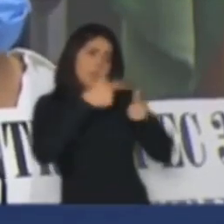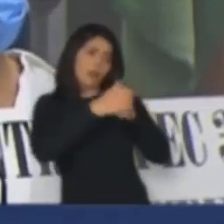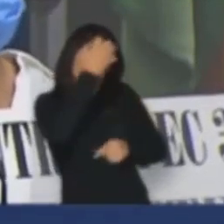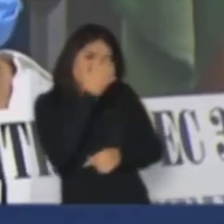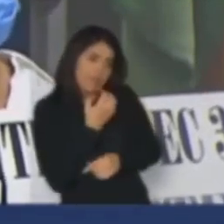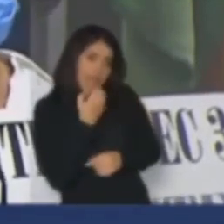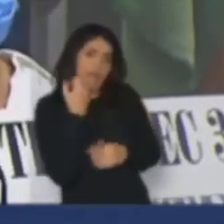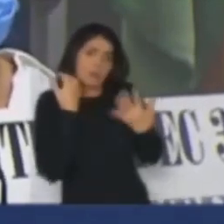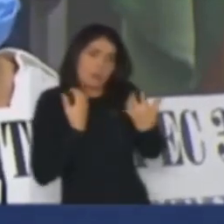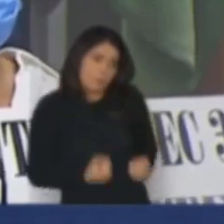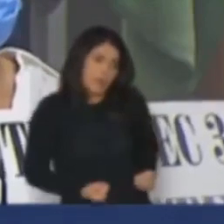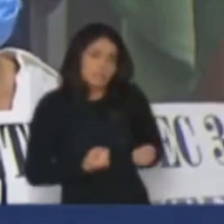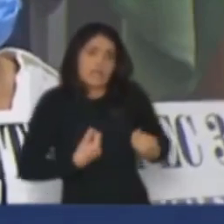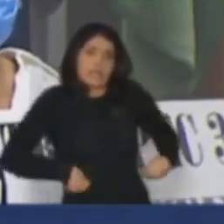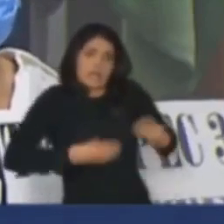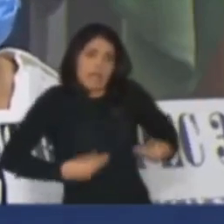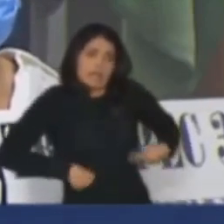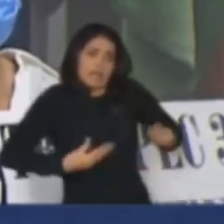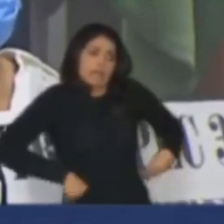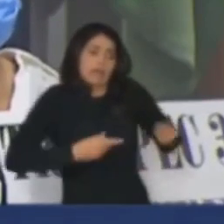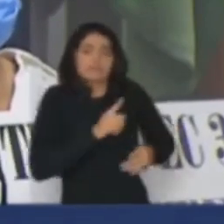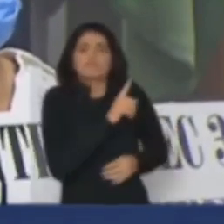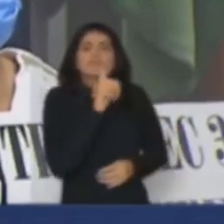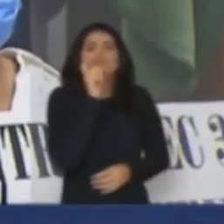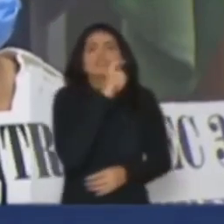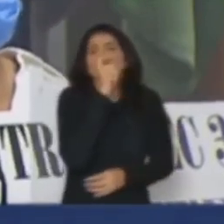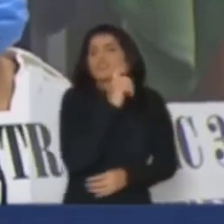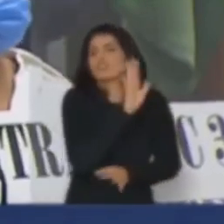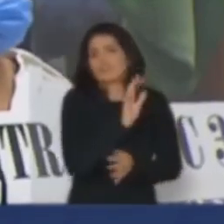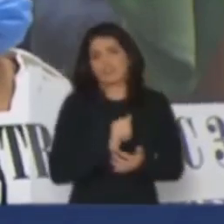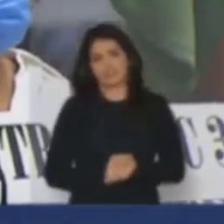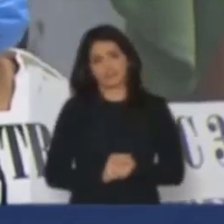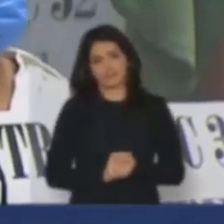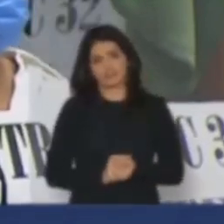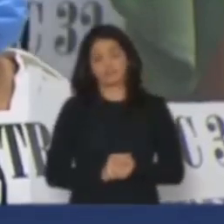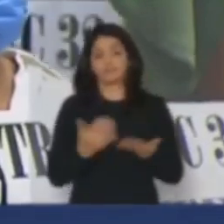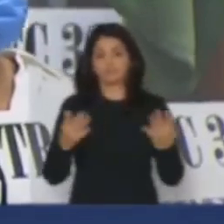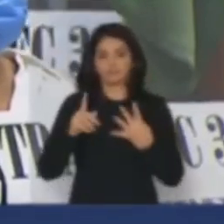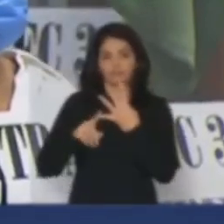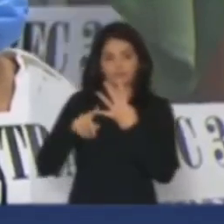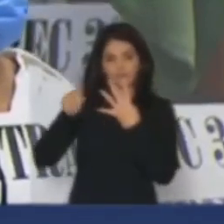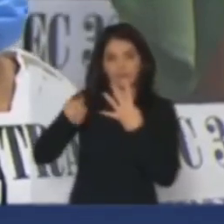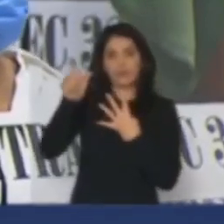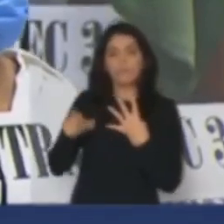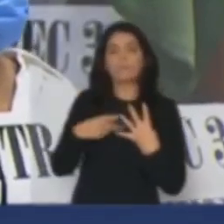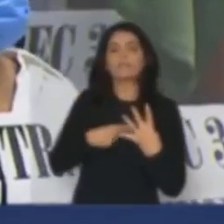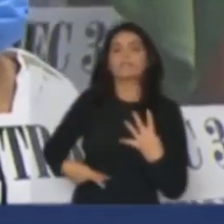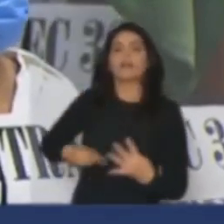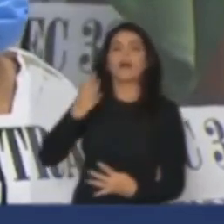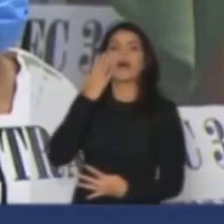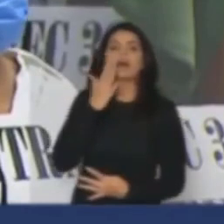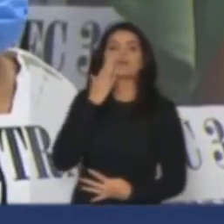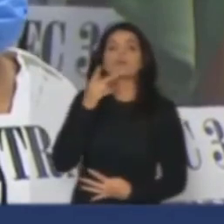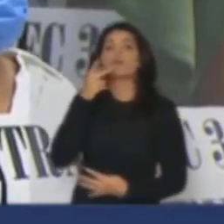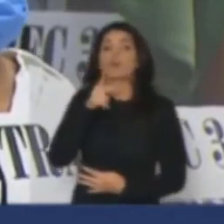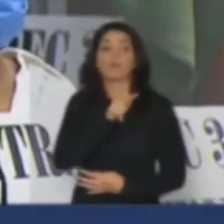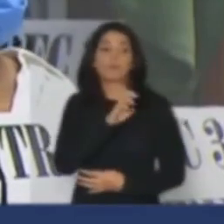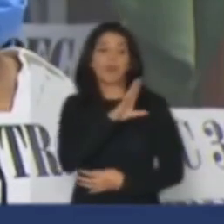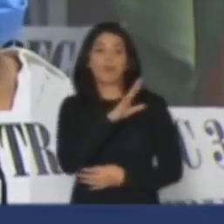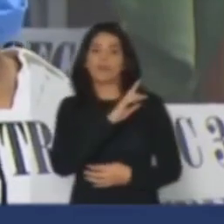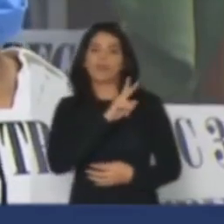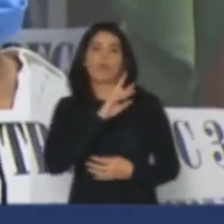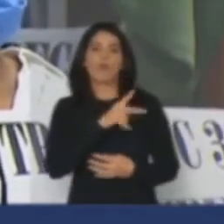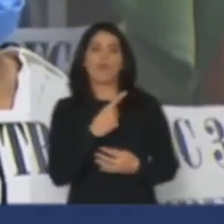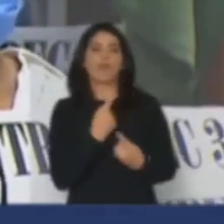quarto mito que é preciso também que a gente desfaça dessa PEC. O presidente Arthur Lira tem dito que a PEC não atinge o servidor